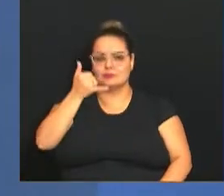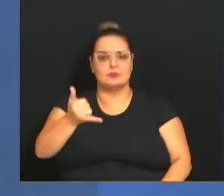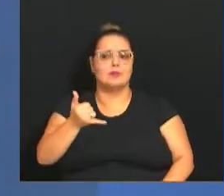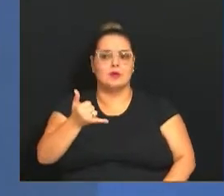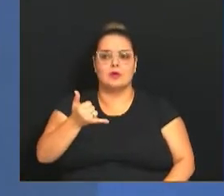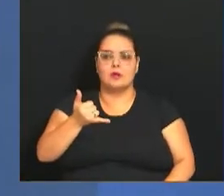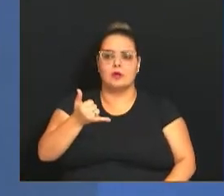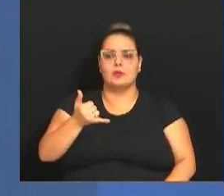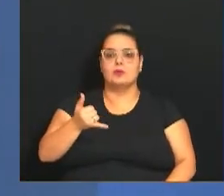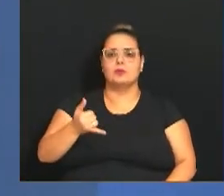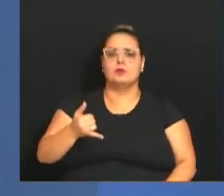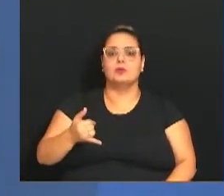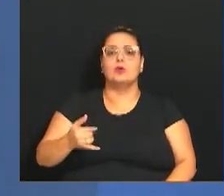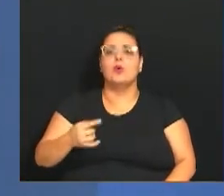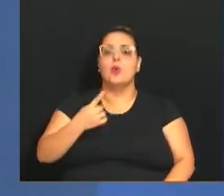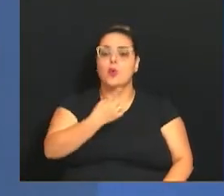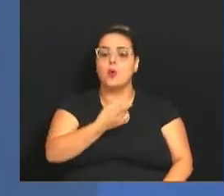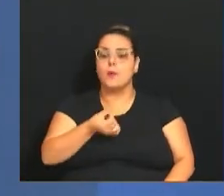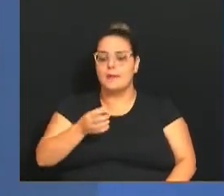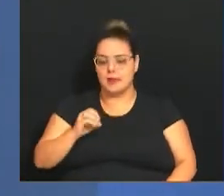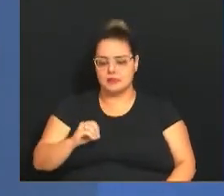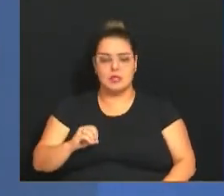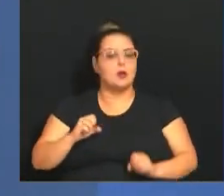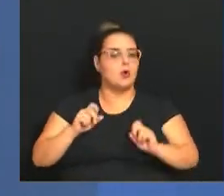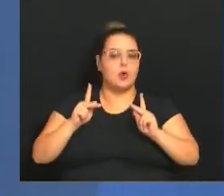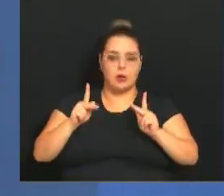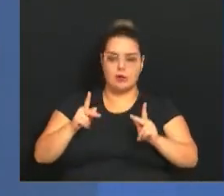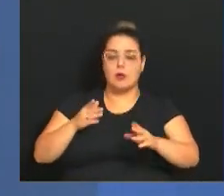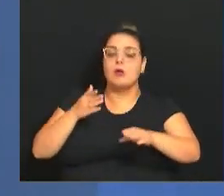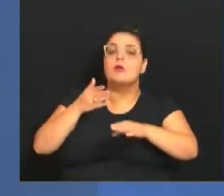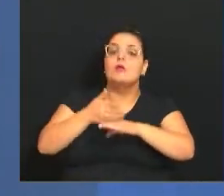no Disque Saúde 160, entra lá no